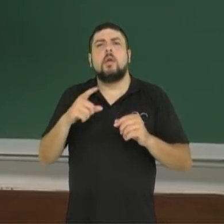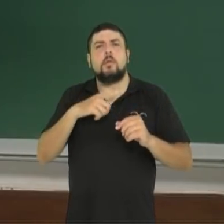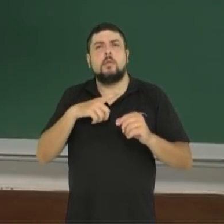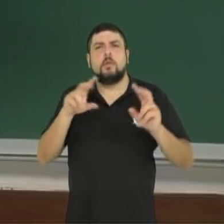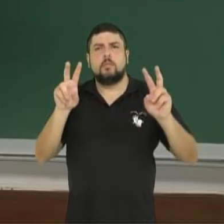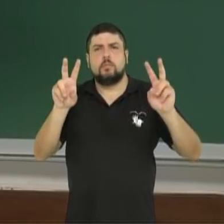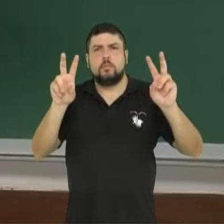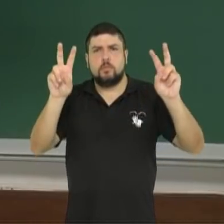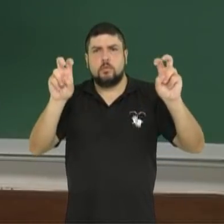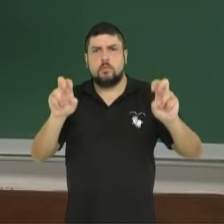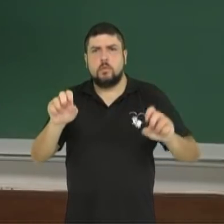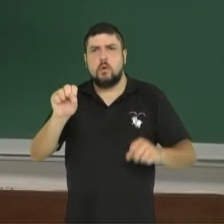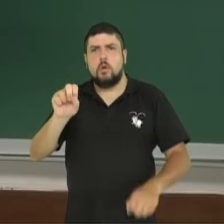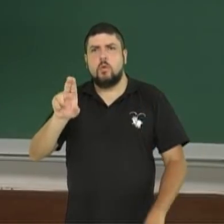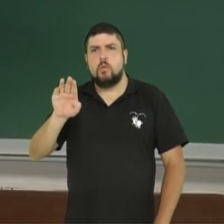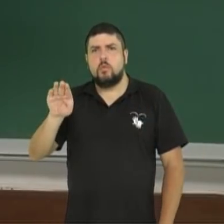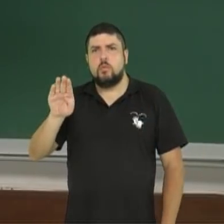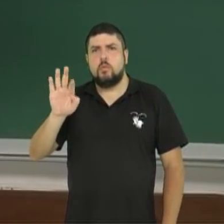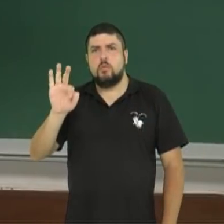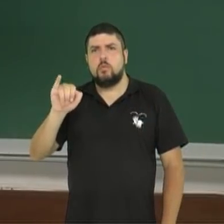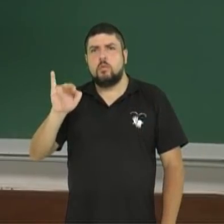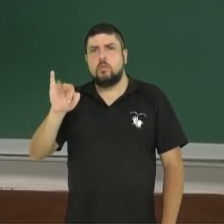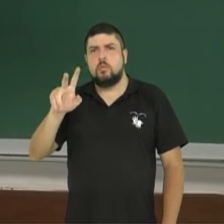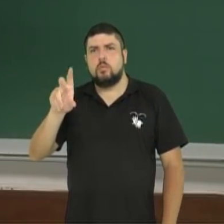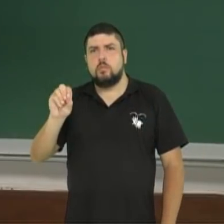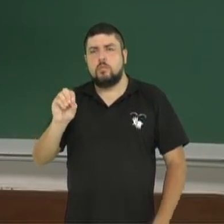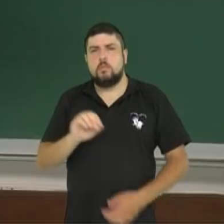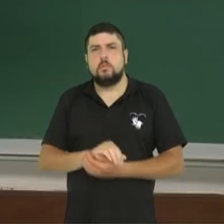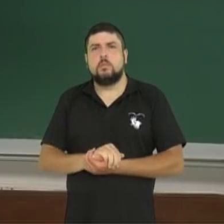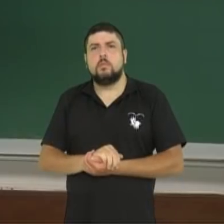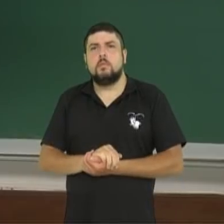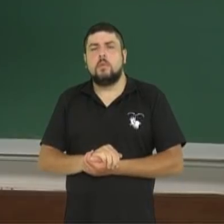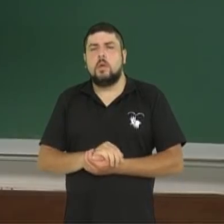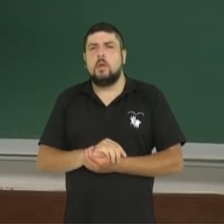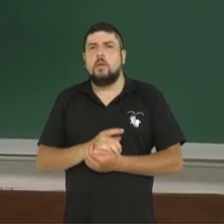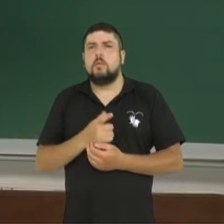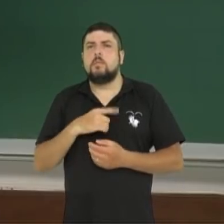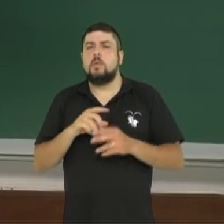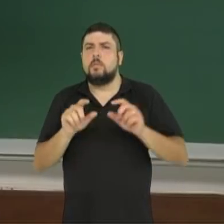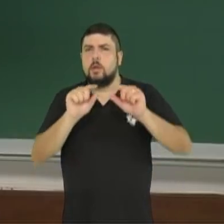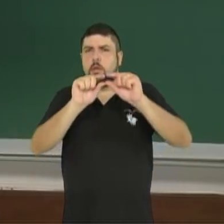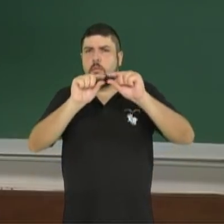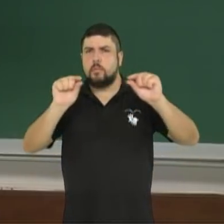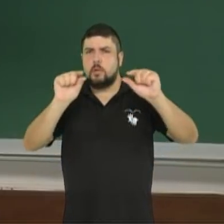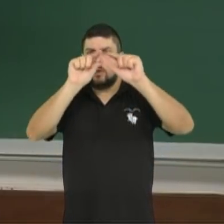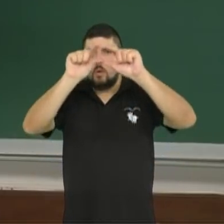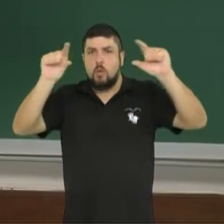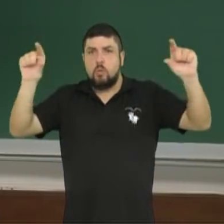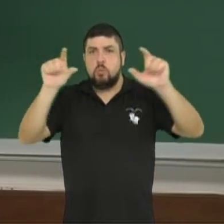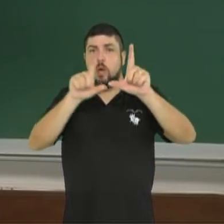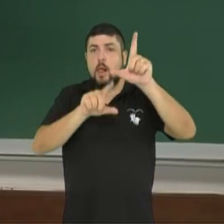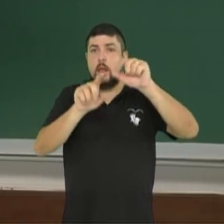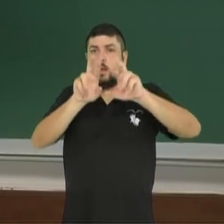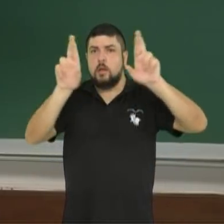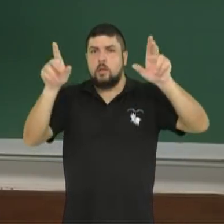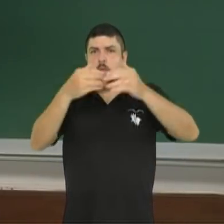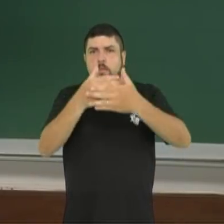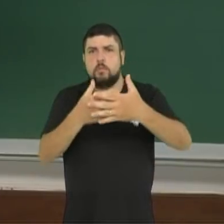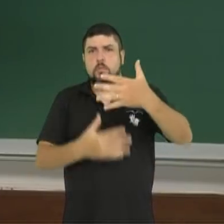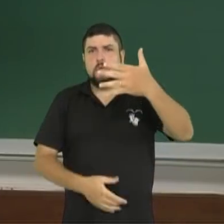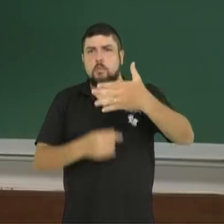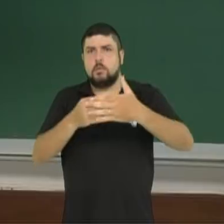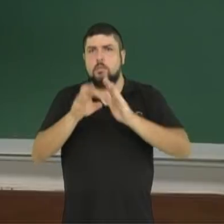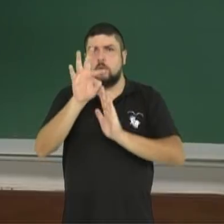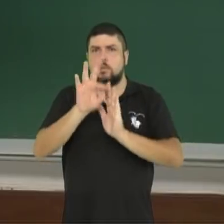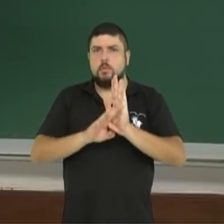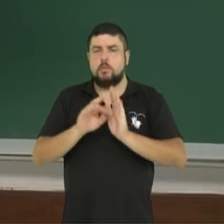letras utilizadas, o tamanho das letras utilizadas para o corpo do texto, né? A gente tem a lead, né? Que é ali que